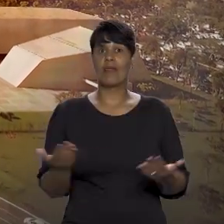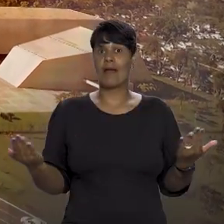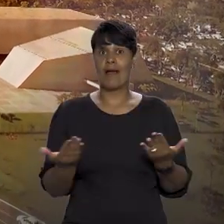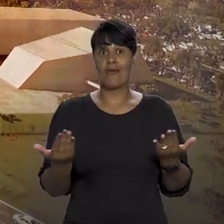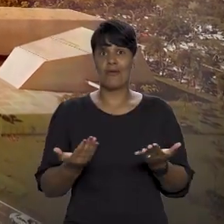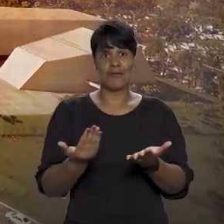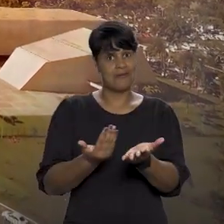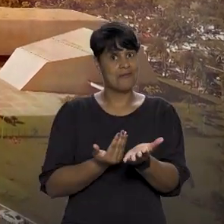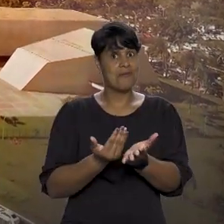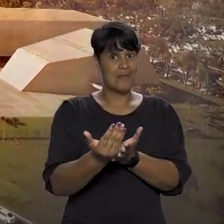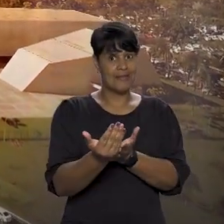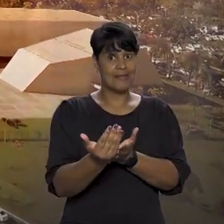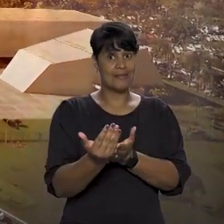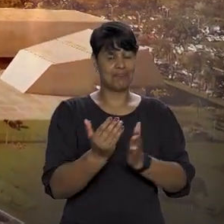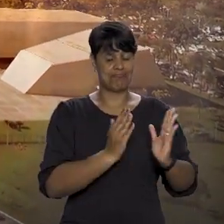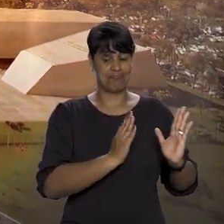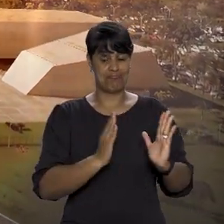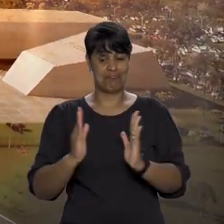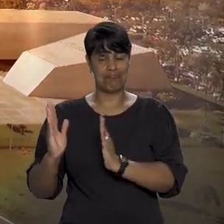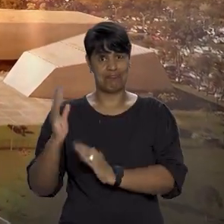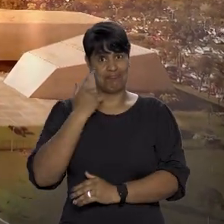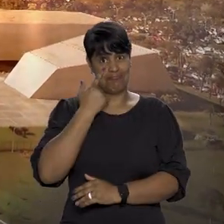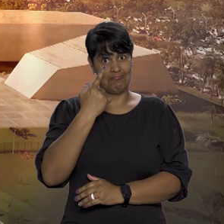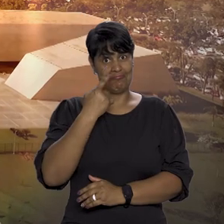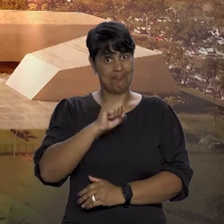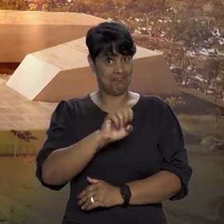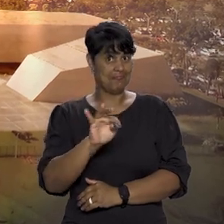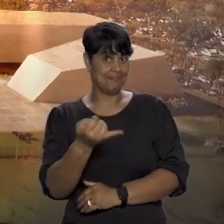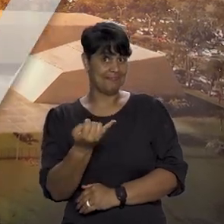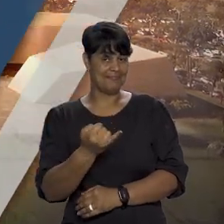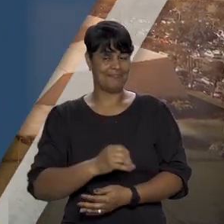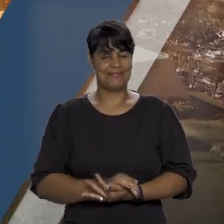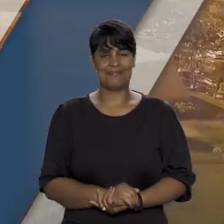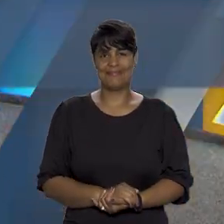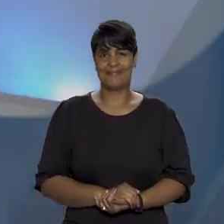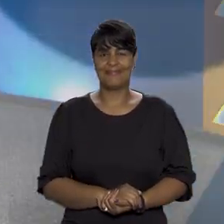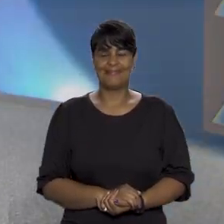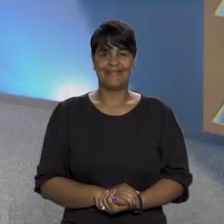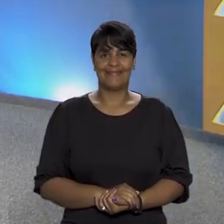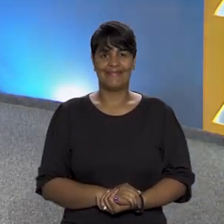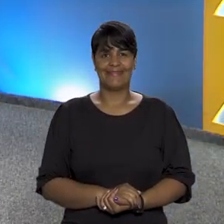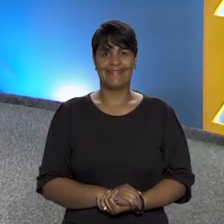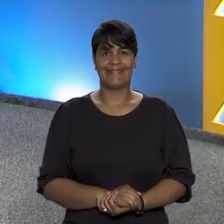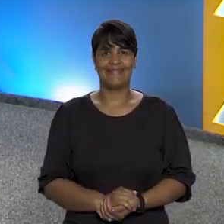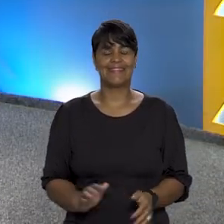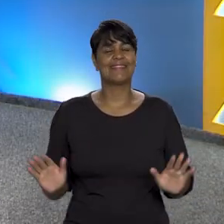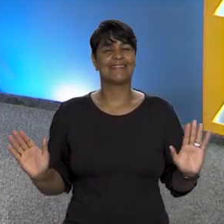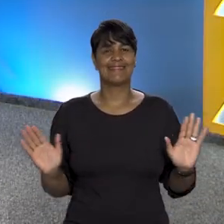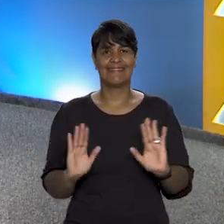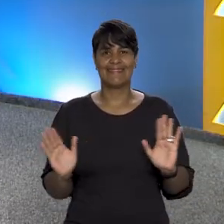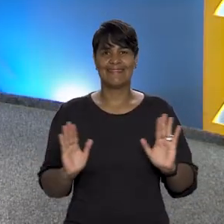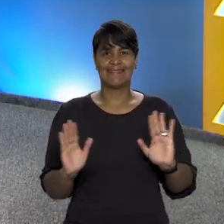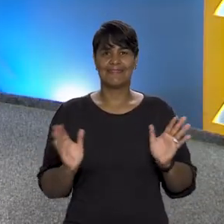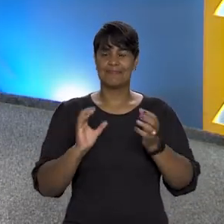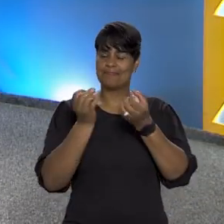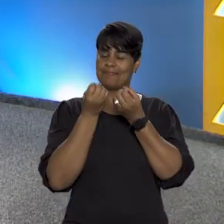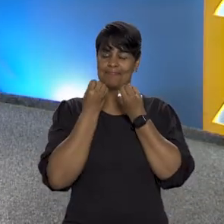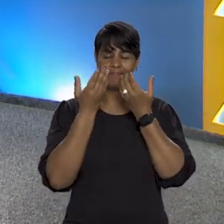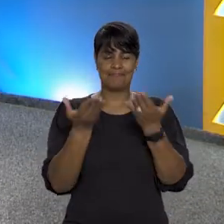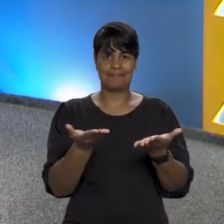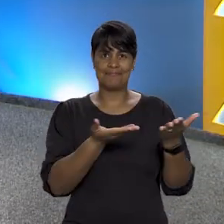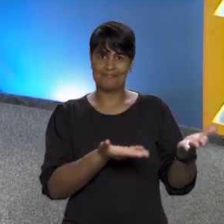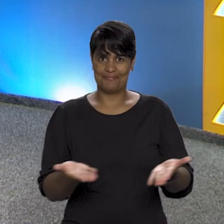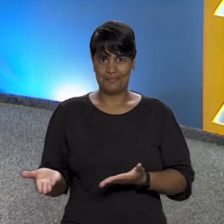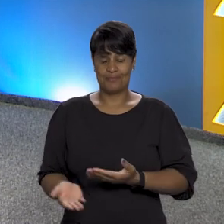começa agora o programa do Superior Tribunal de Justiça Olá seja muito bem-vindo